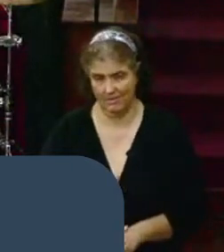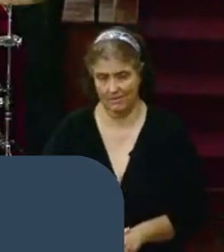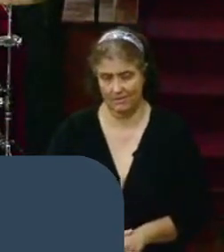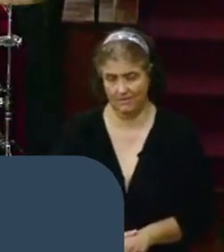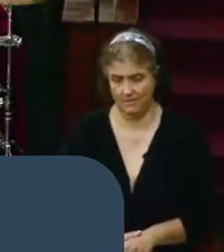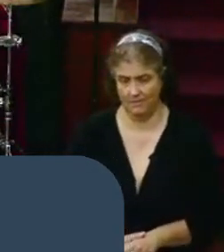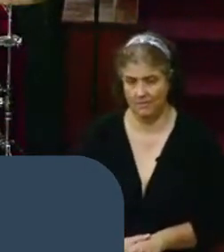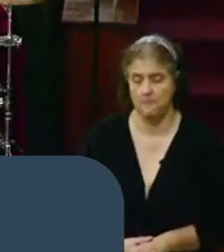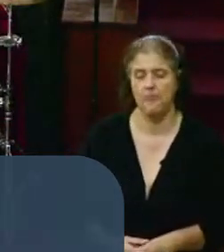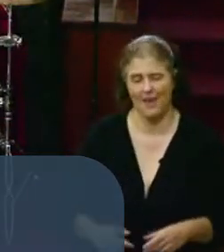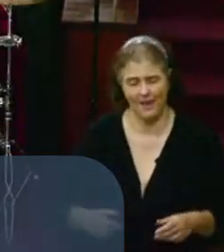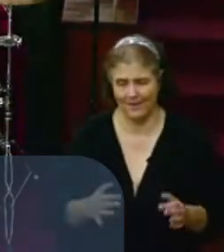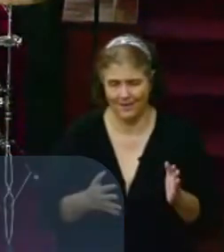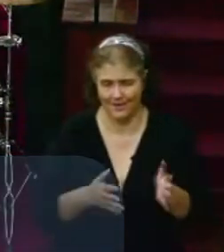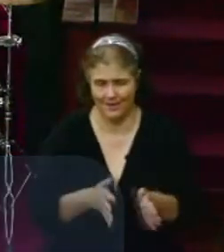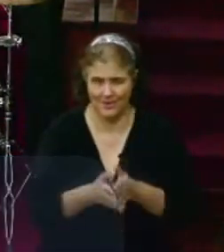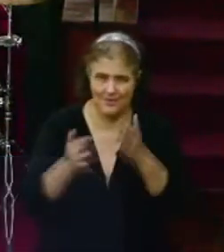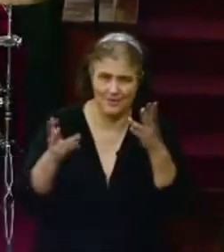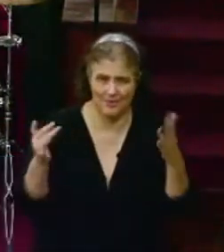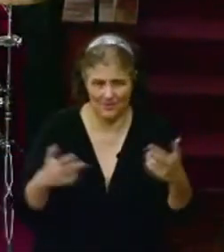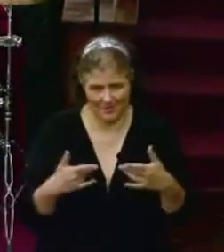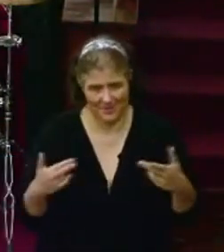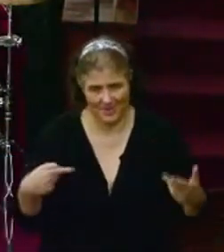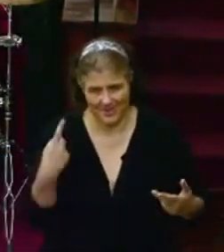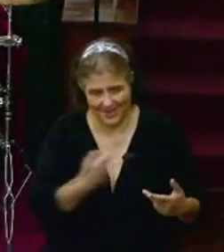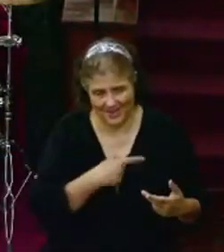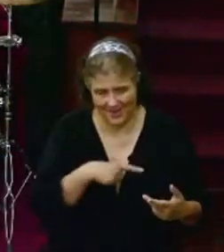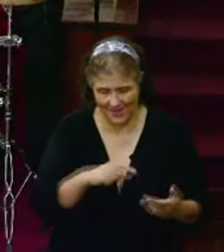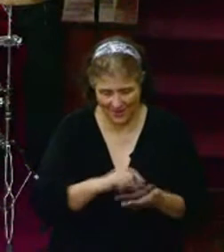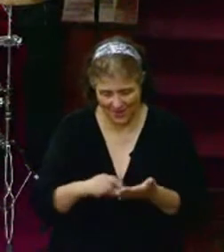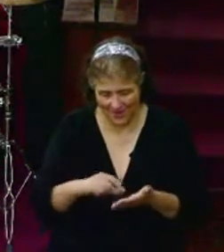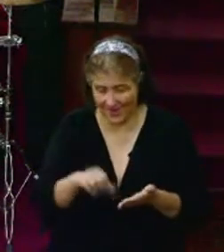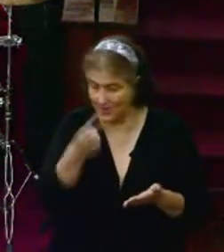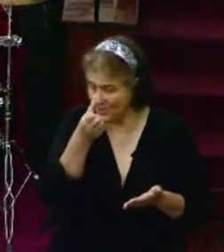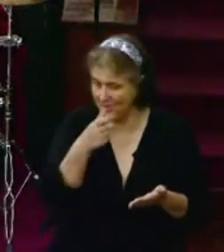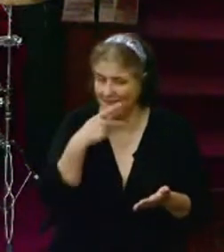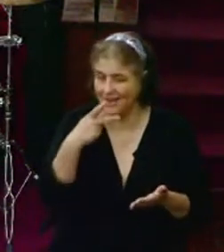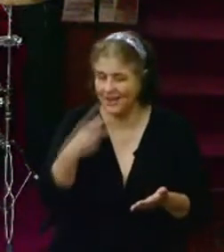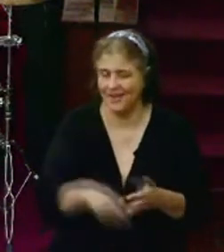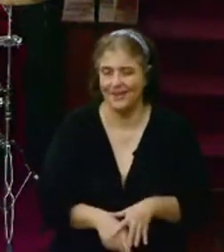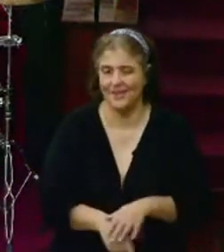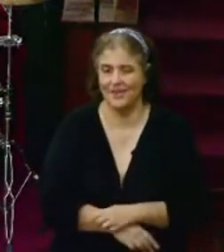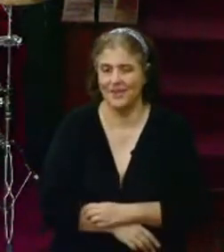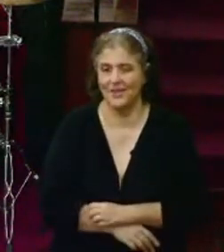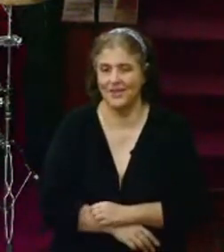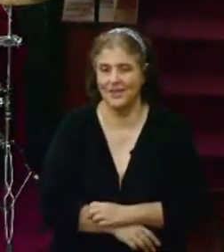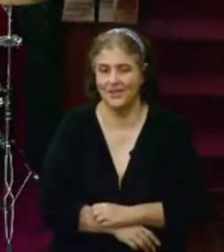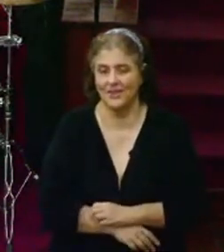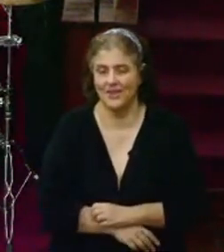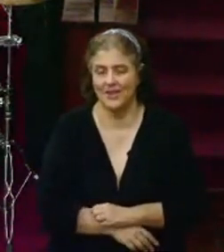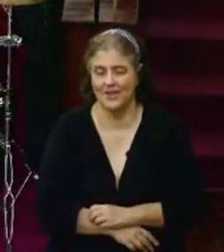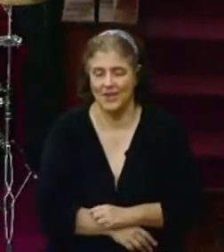irmãos, é o que está no versículo 6, na parte da mensagem que ele manda os amigos levarem a